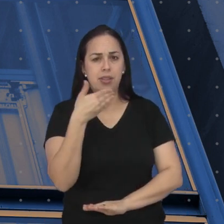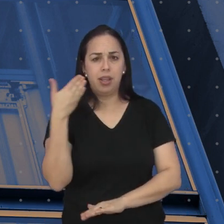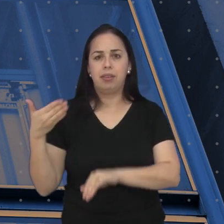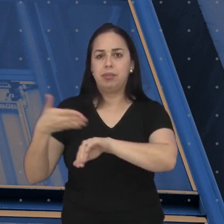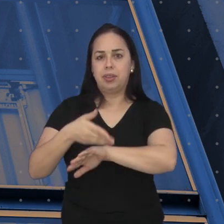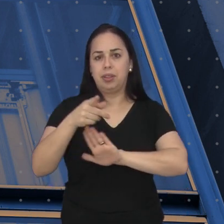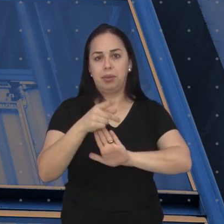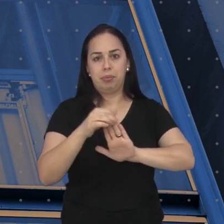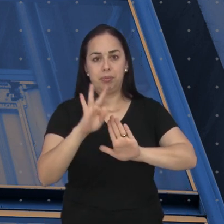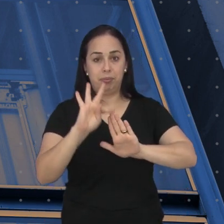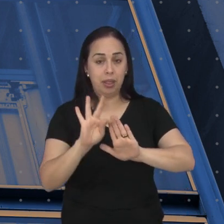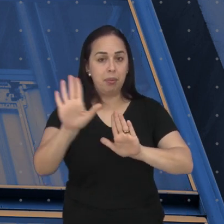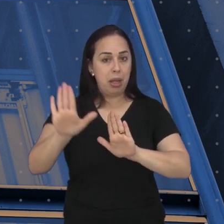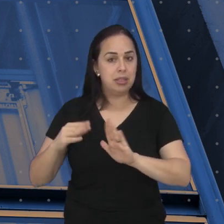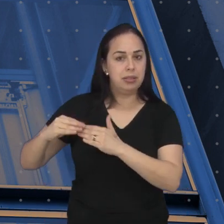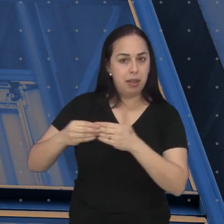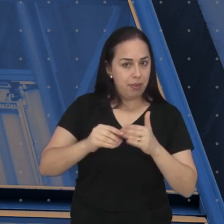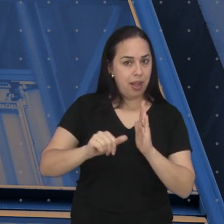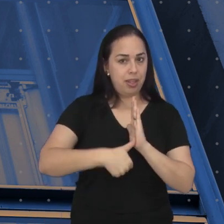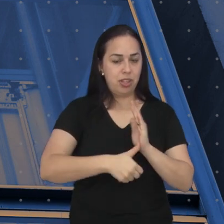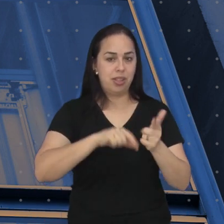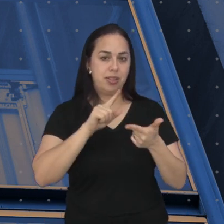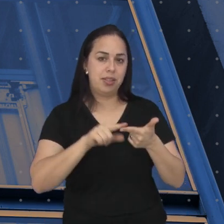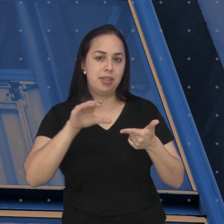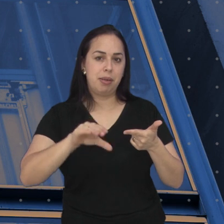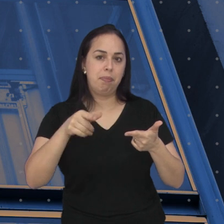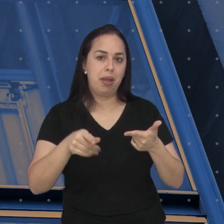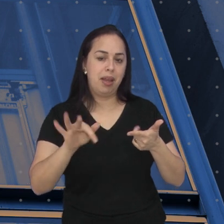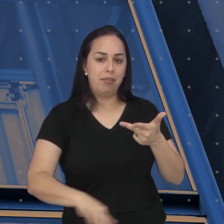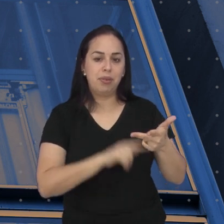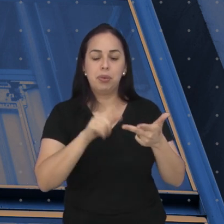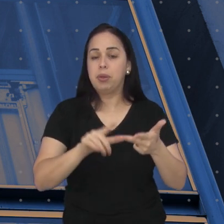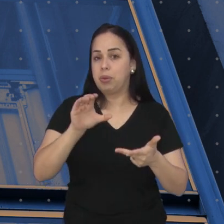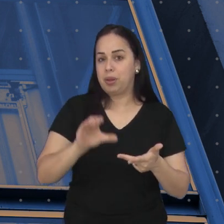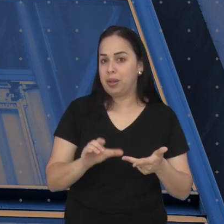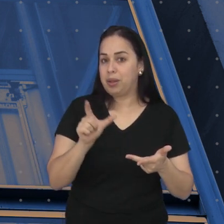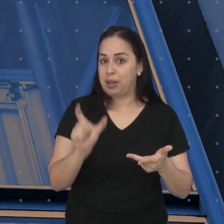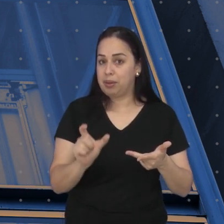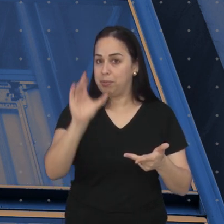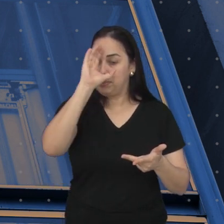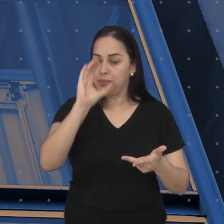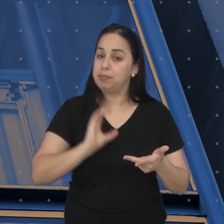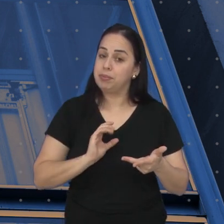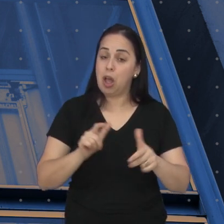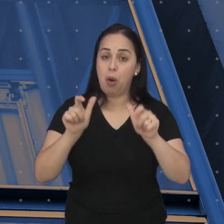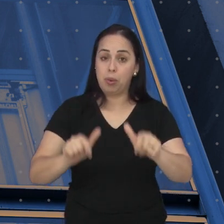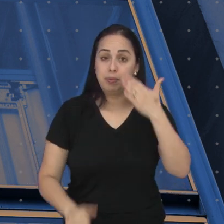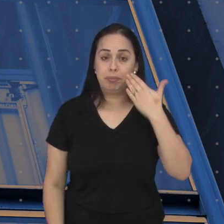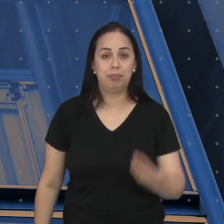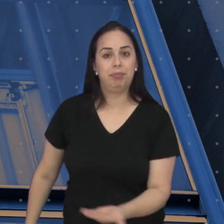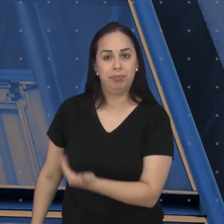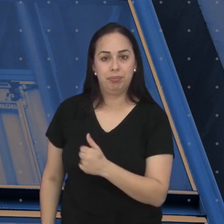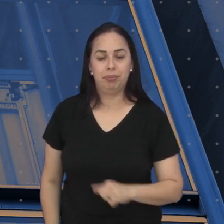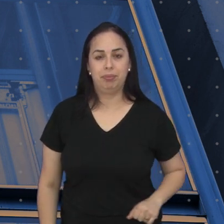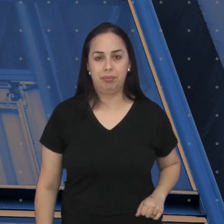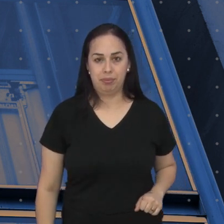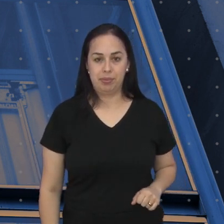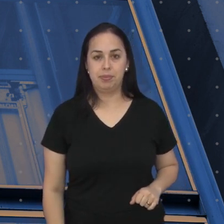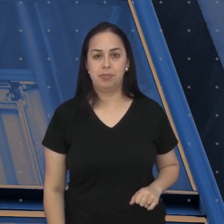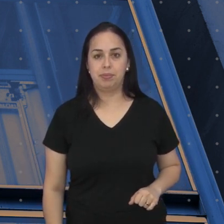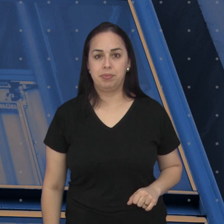fácil, é só comparecer ao PAT levando RG, CPF, carteira de trabalho e o cartão cidadão. O PAT fica na Praça Afonso Pena,